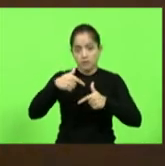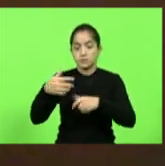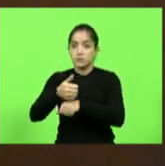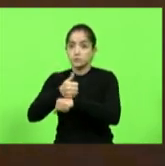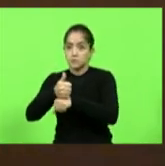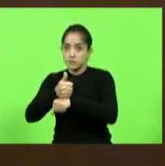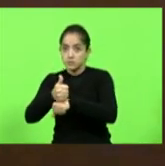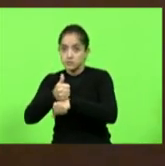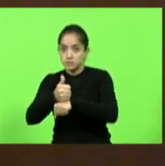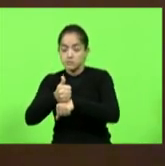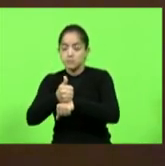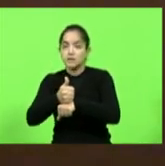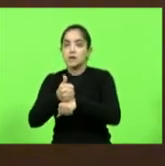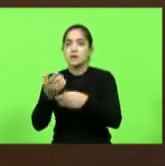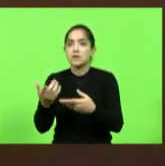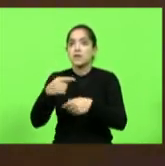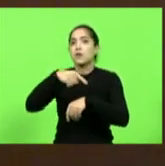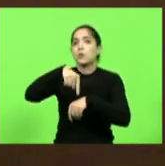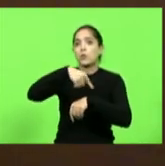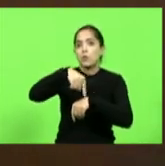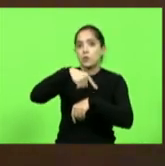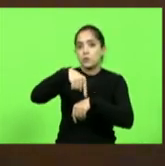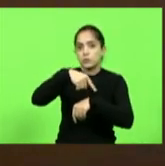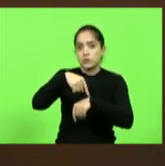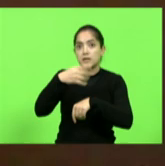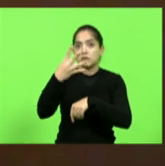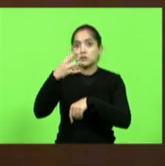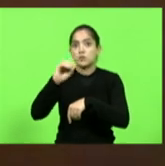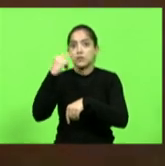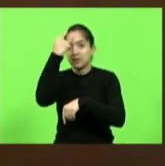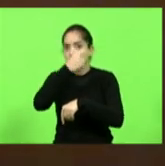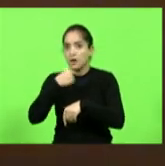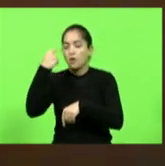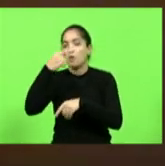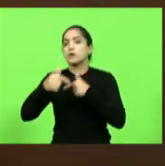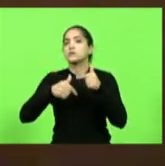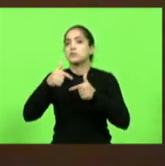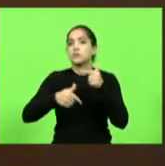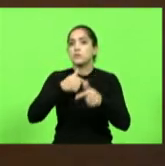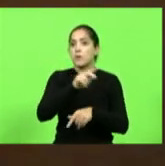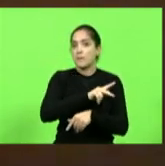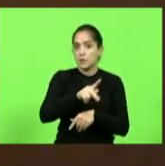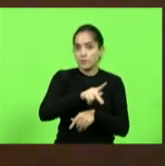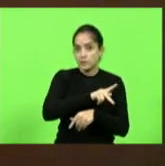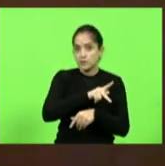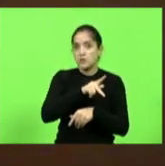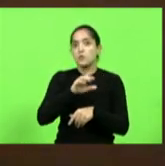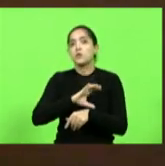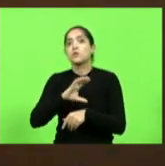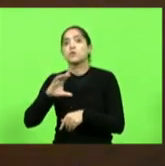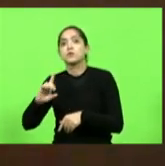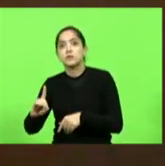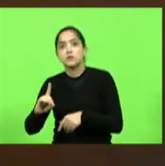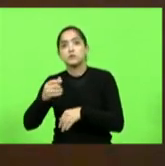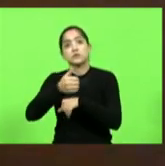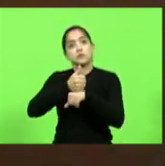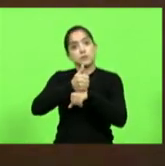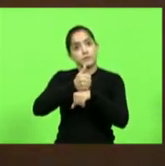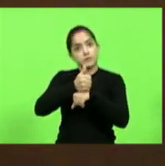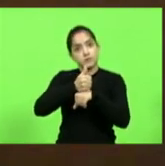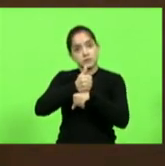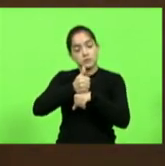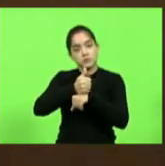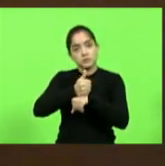carga, horária de 40 horas, o professor e o coordenador são profissionais que